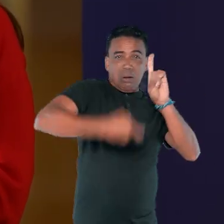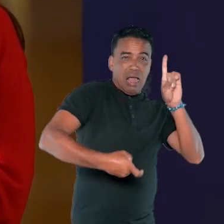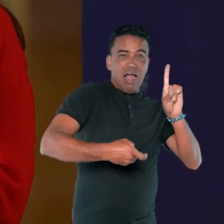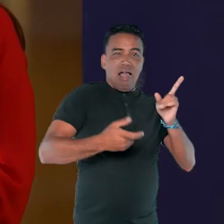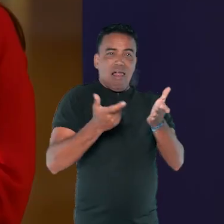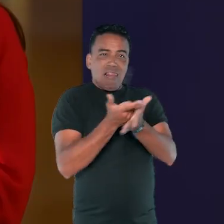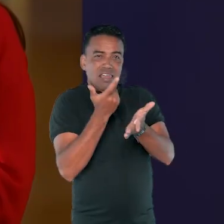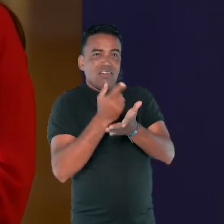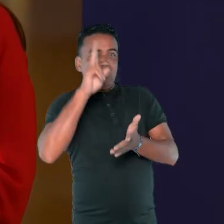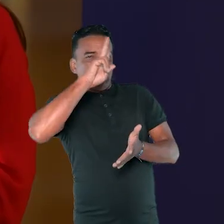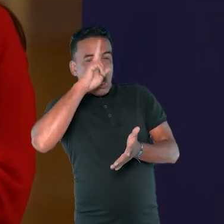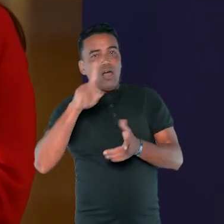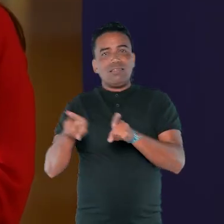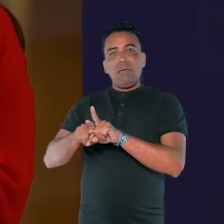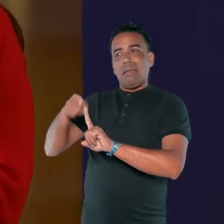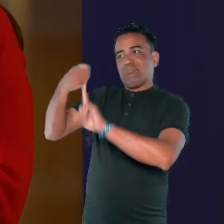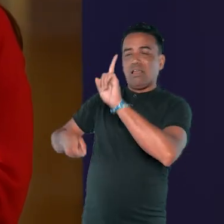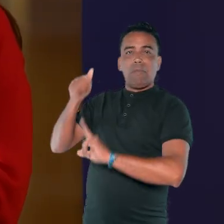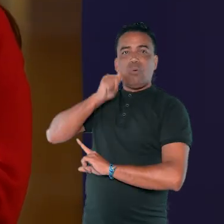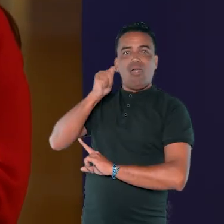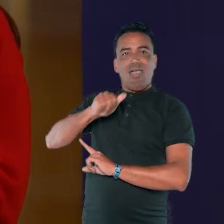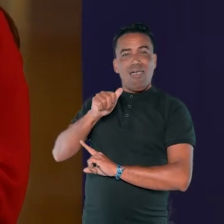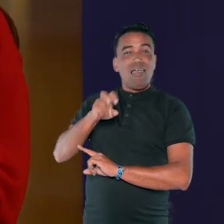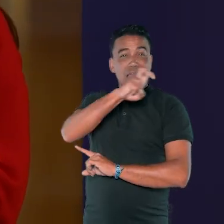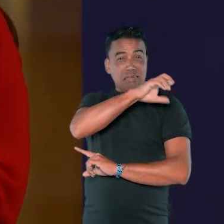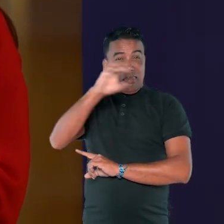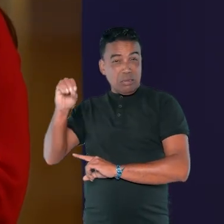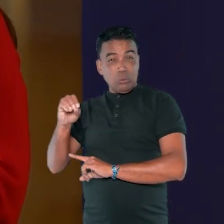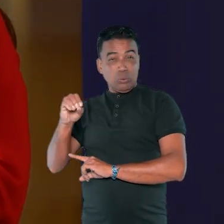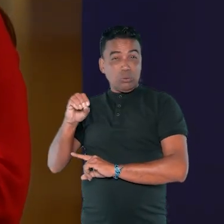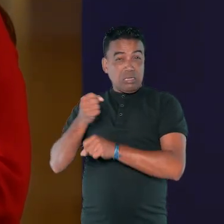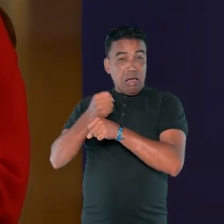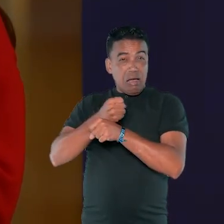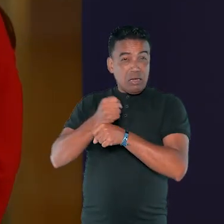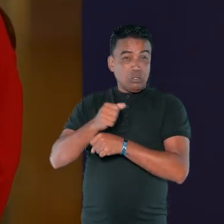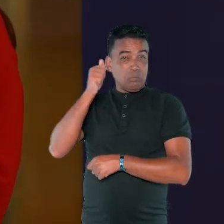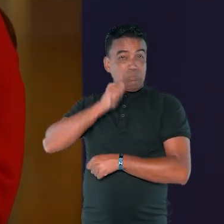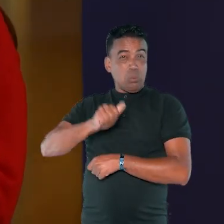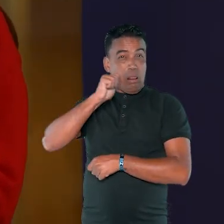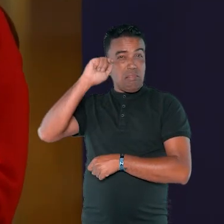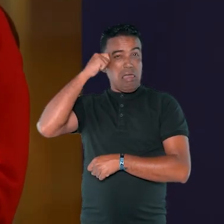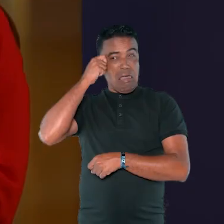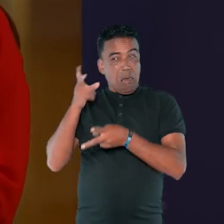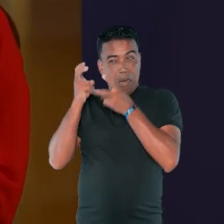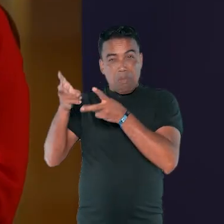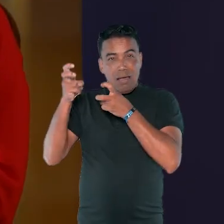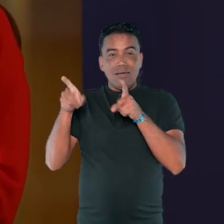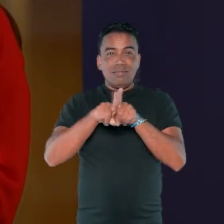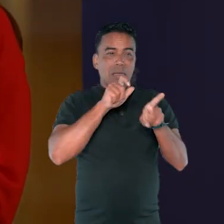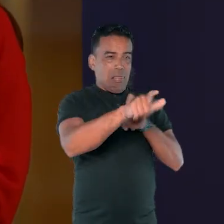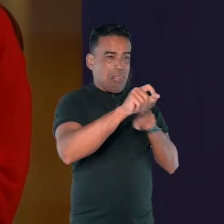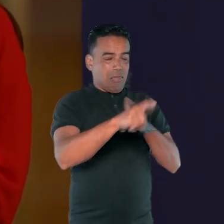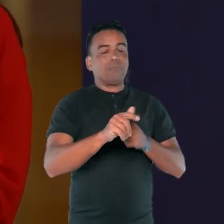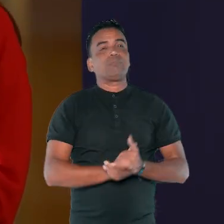Há 500 anos sugamos negras e aluguéis. Há 500 anos dizemos